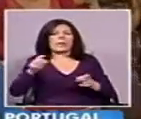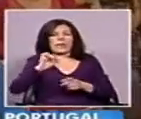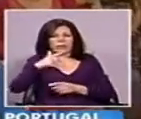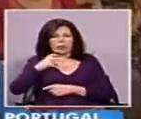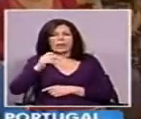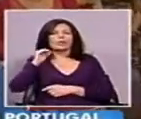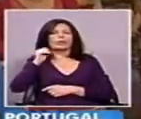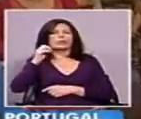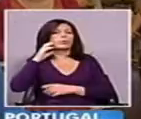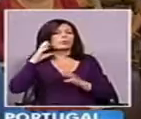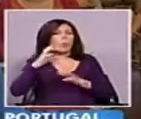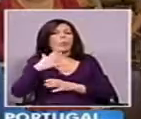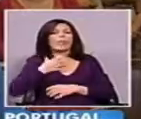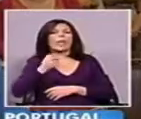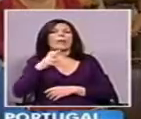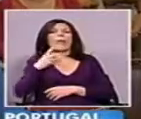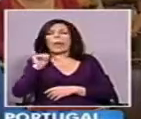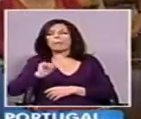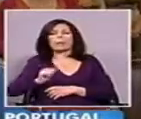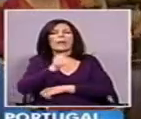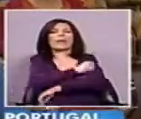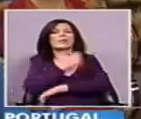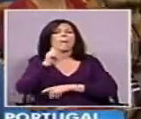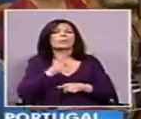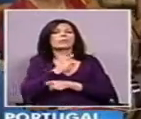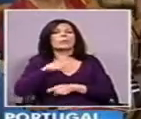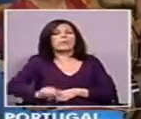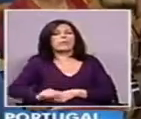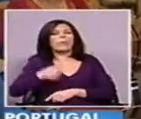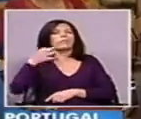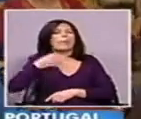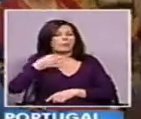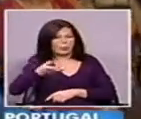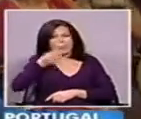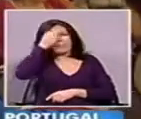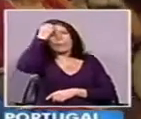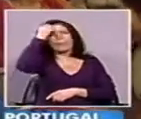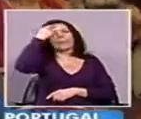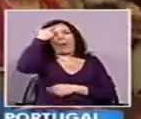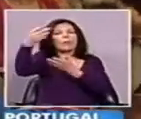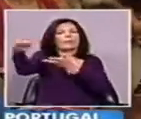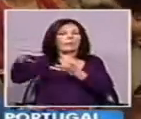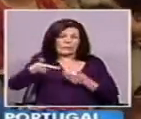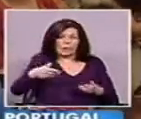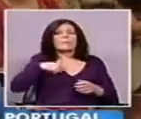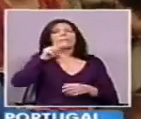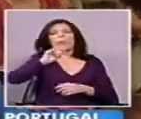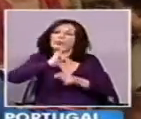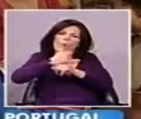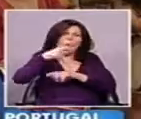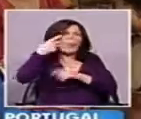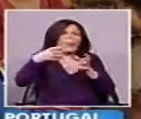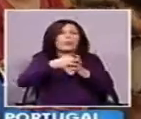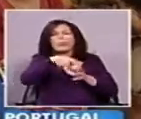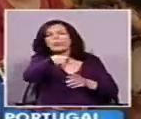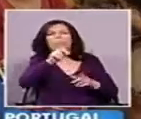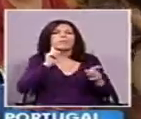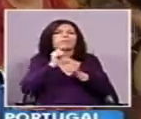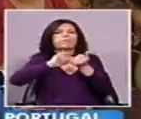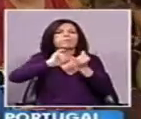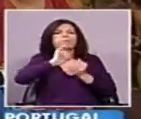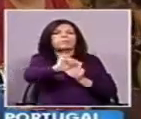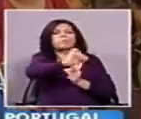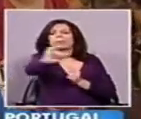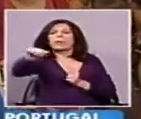um projeto muito importante da cidade do Porto, da Casa da Música. Convidamos outros grupos, outras orquestras comunitárias